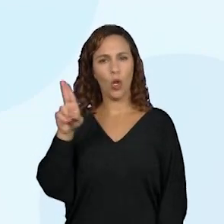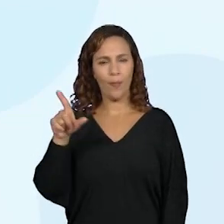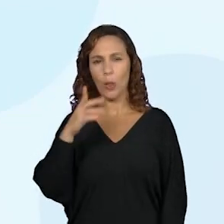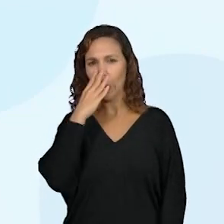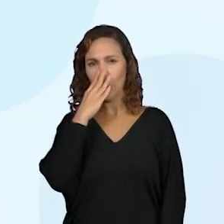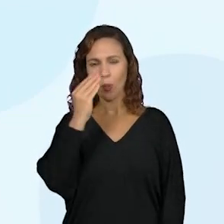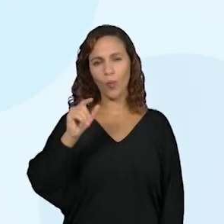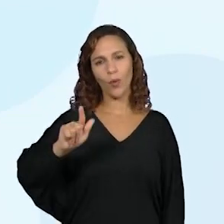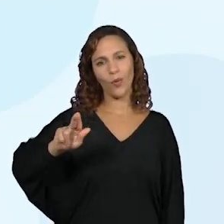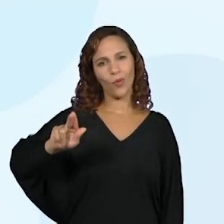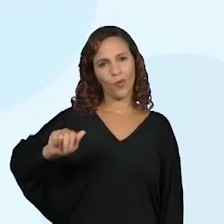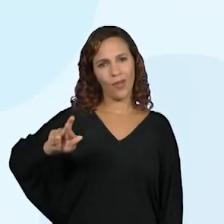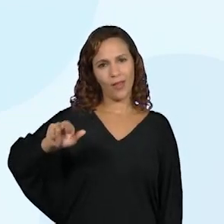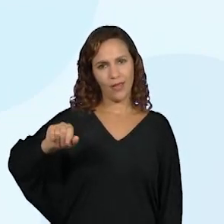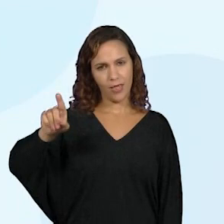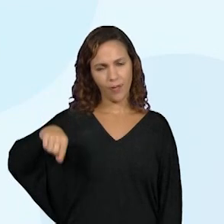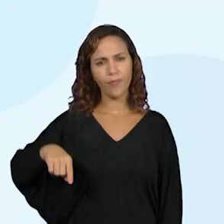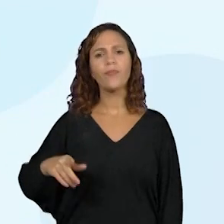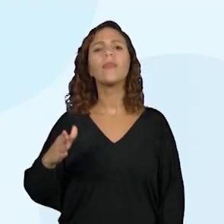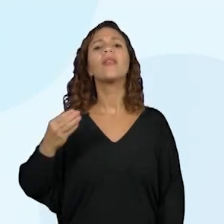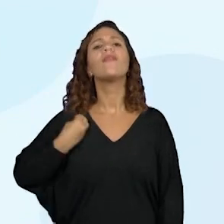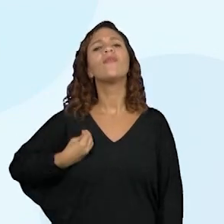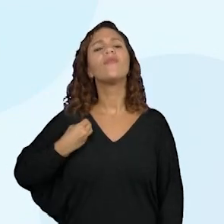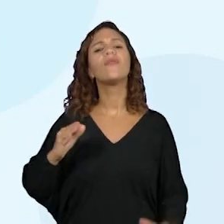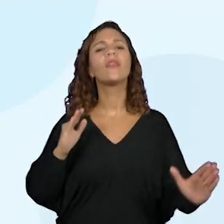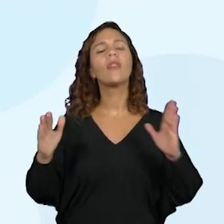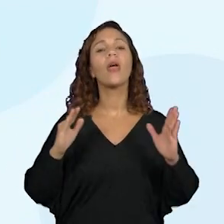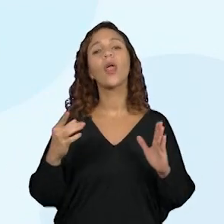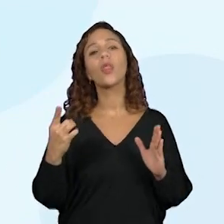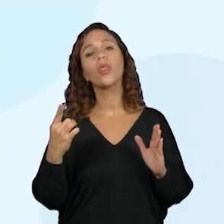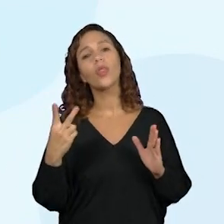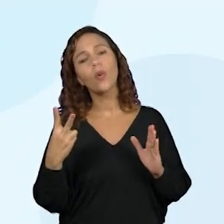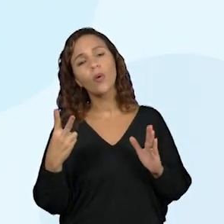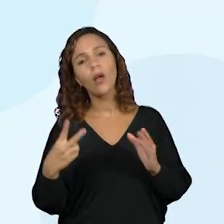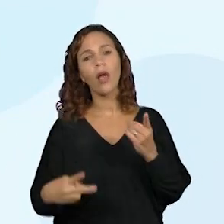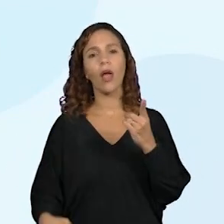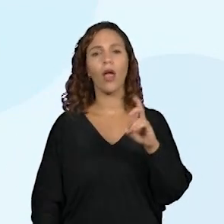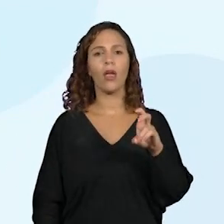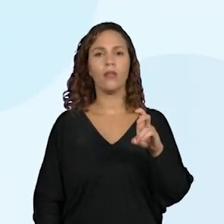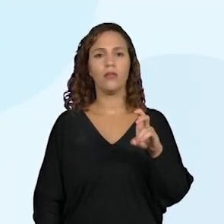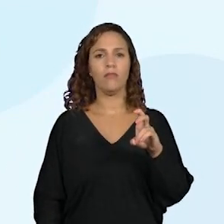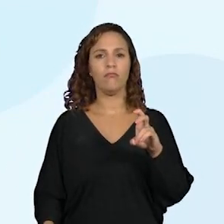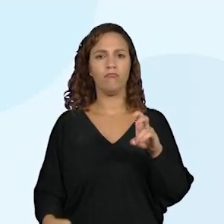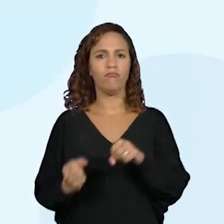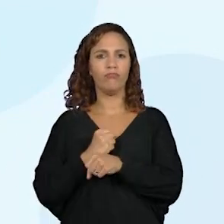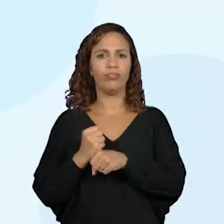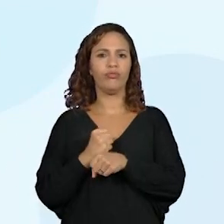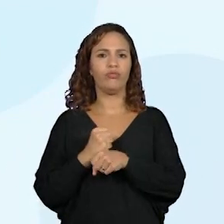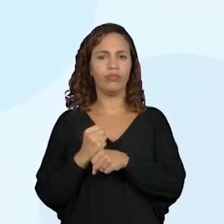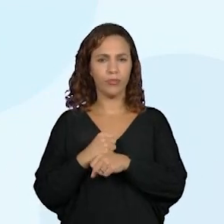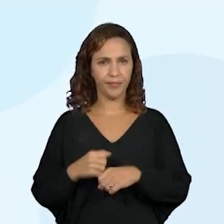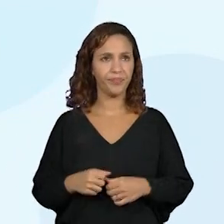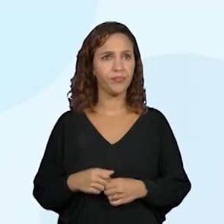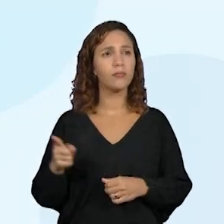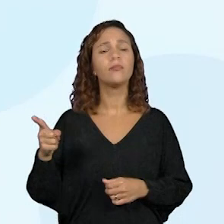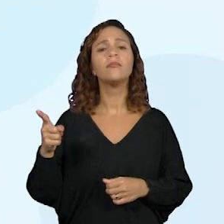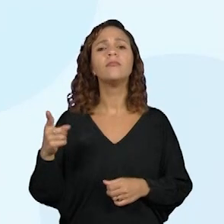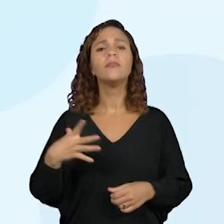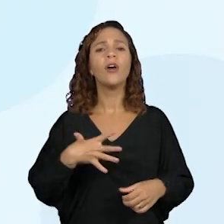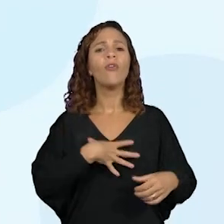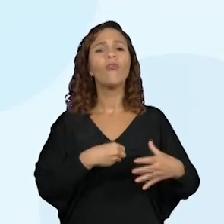lobo-guará tempo de vida entre 12 e 15 anos o tipo de